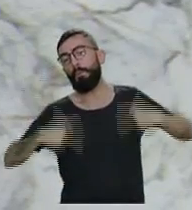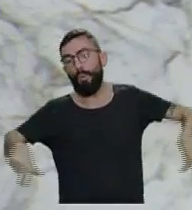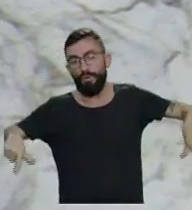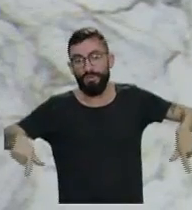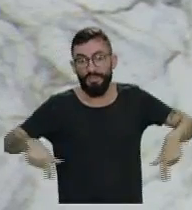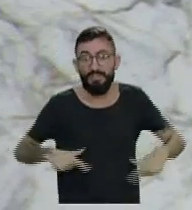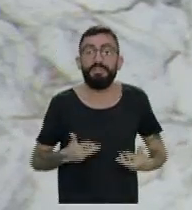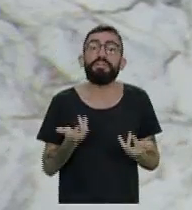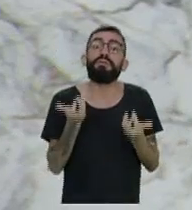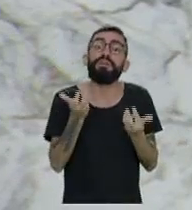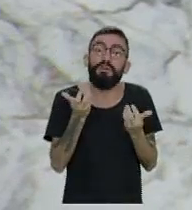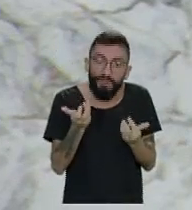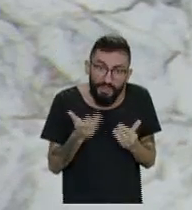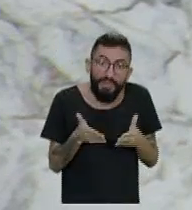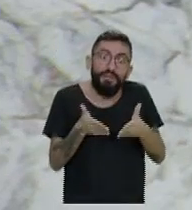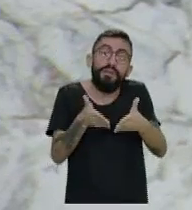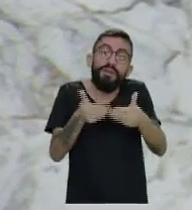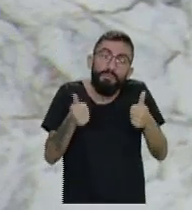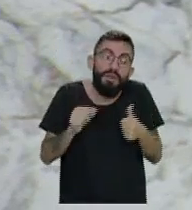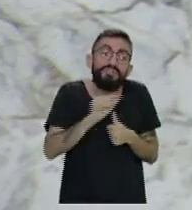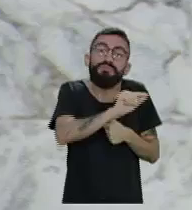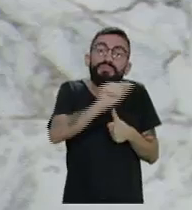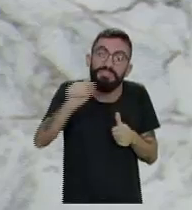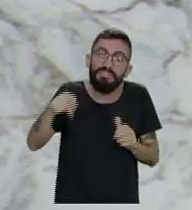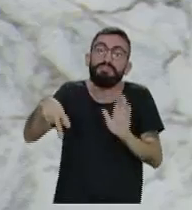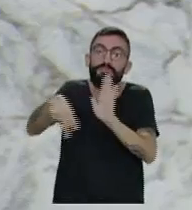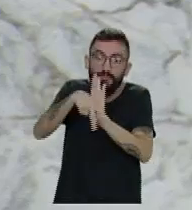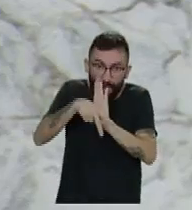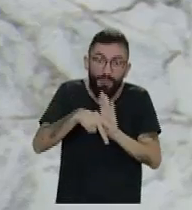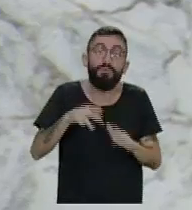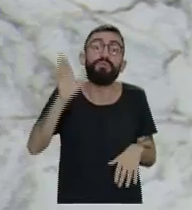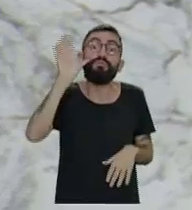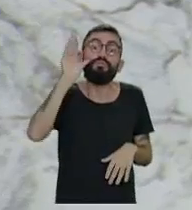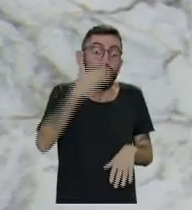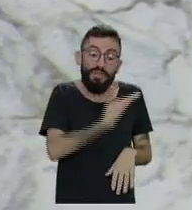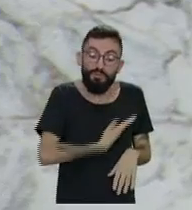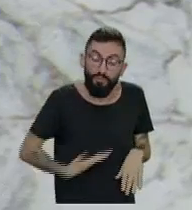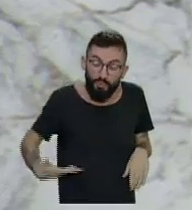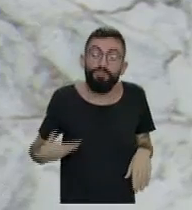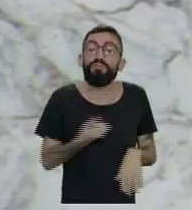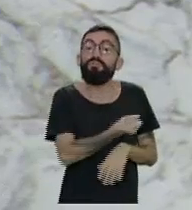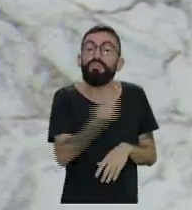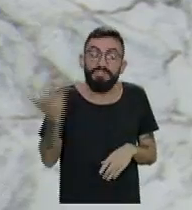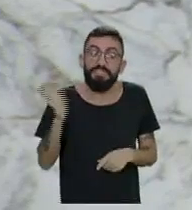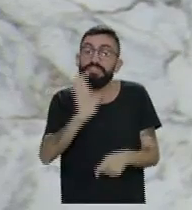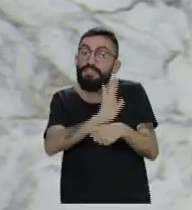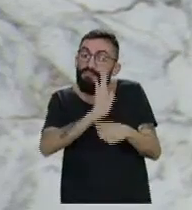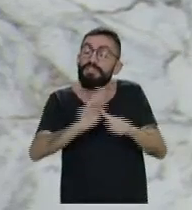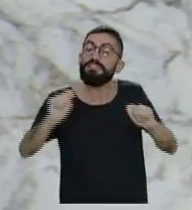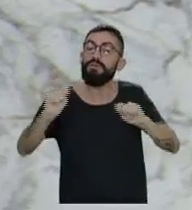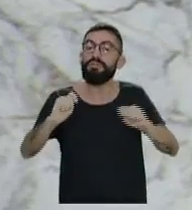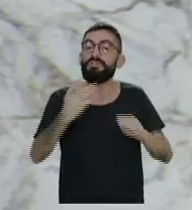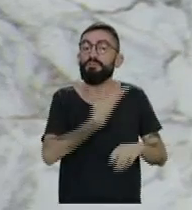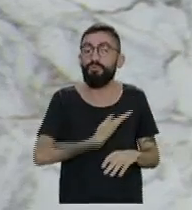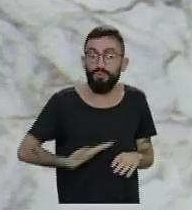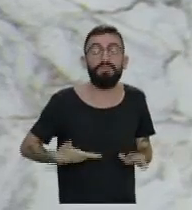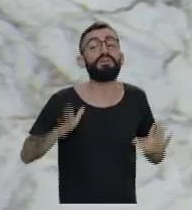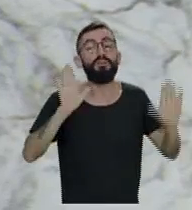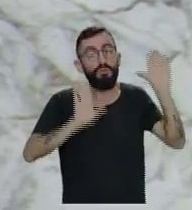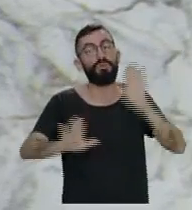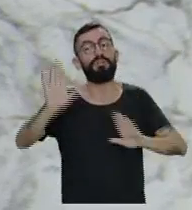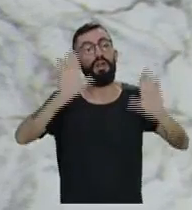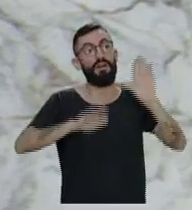os da família da Segurança Pública todos os funcion os funcionários públicos de São Paulo para que prestem atenção no que estão fazendo com a